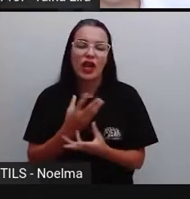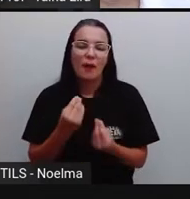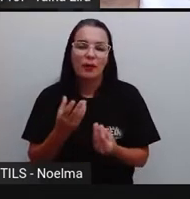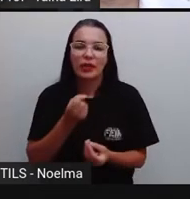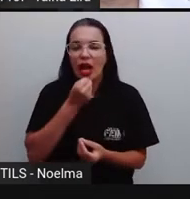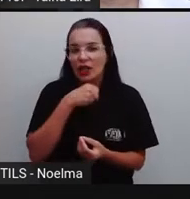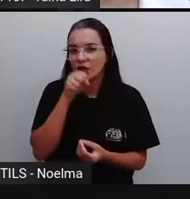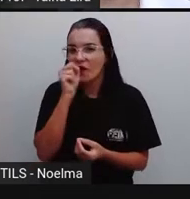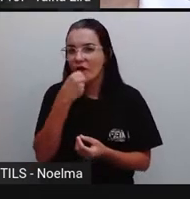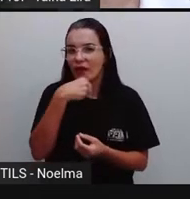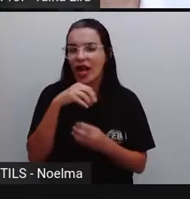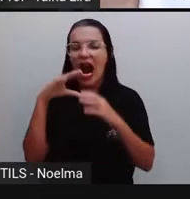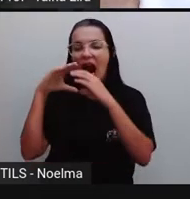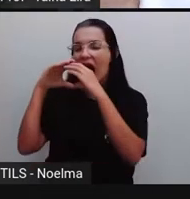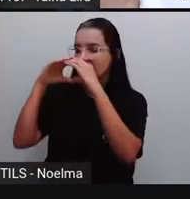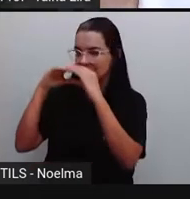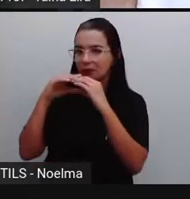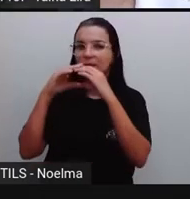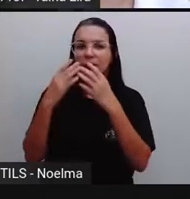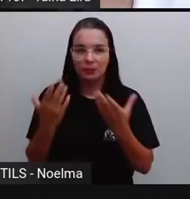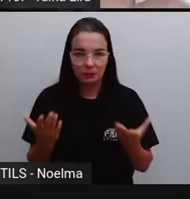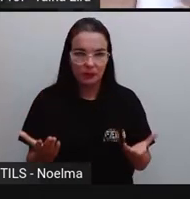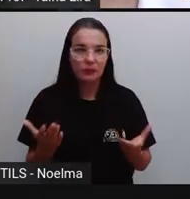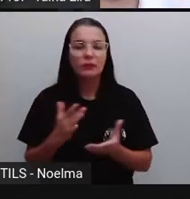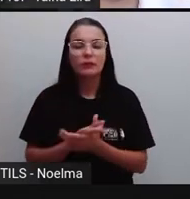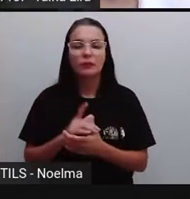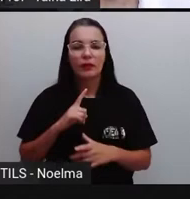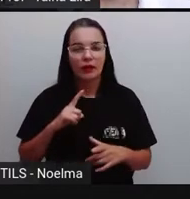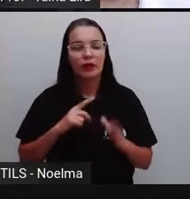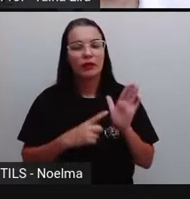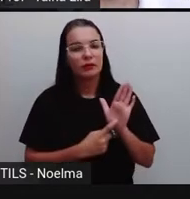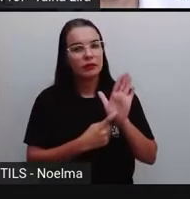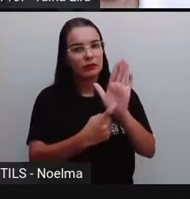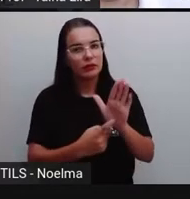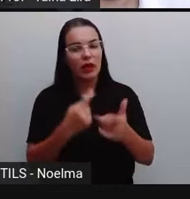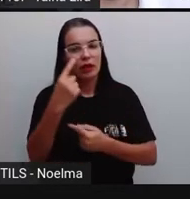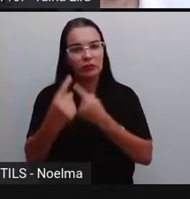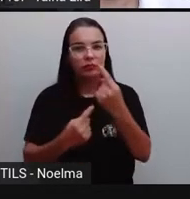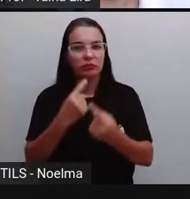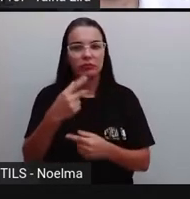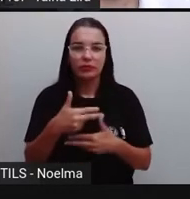vem apresentando aí algumas coisas ali do seu cardápio, tá?